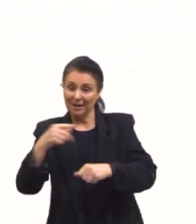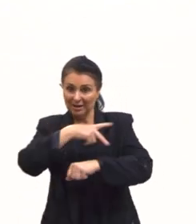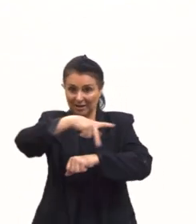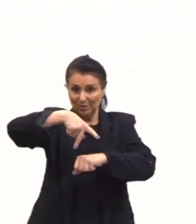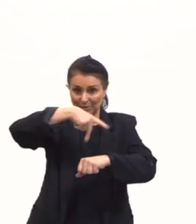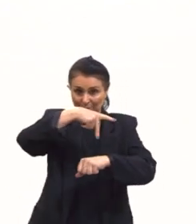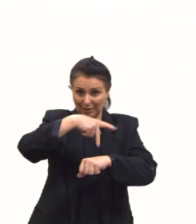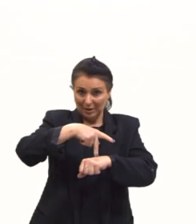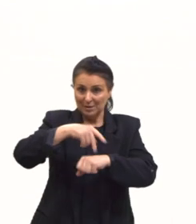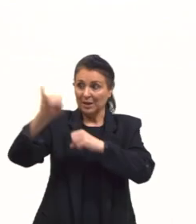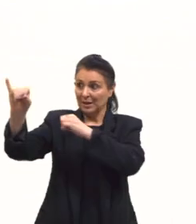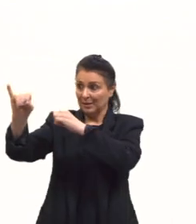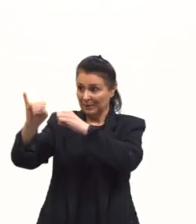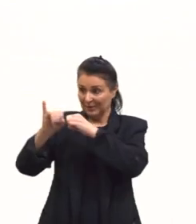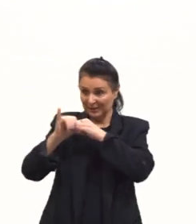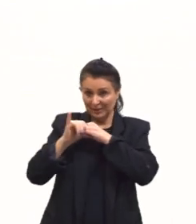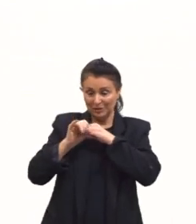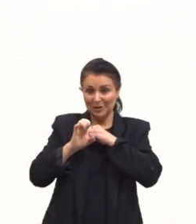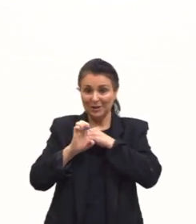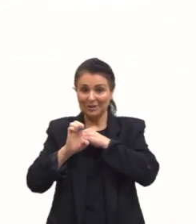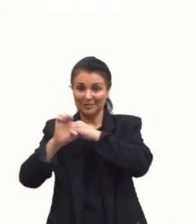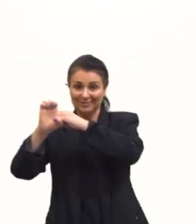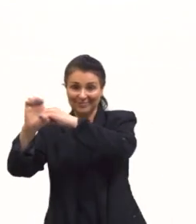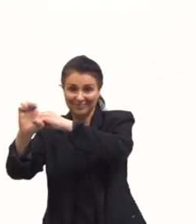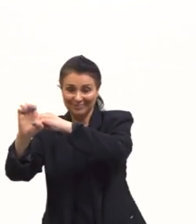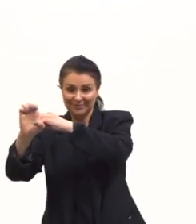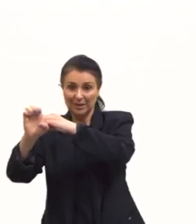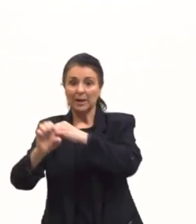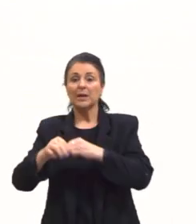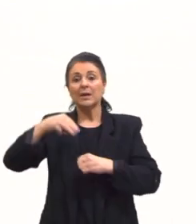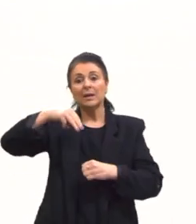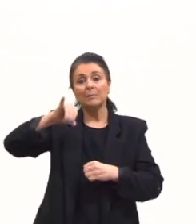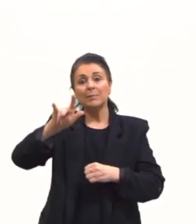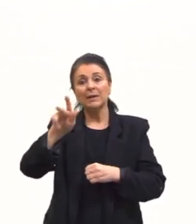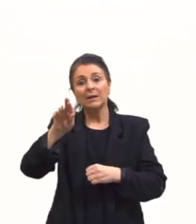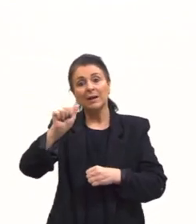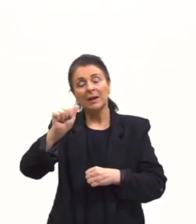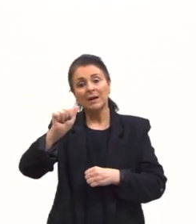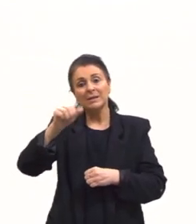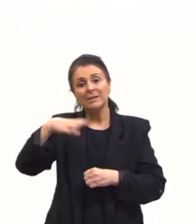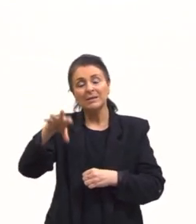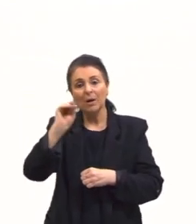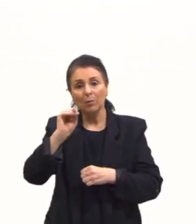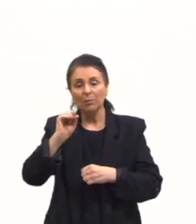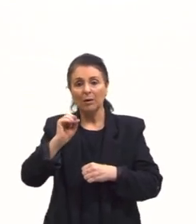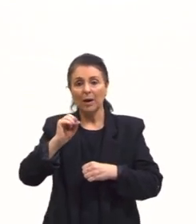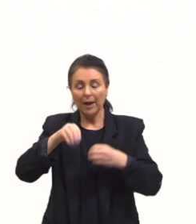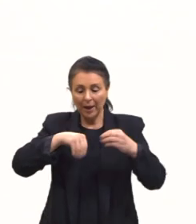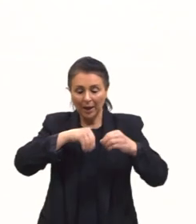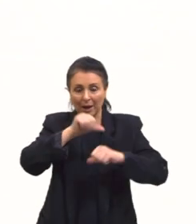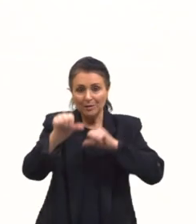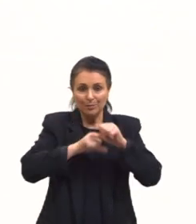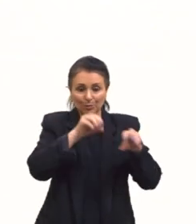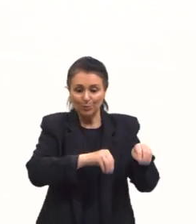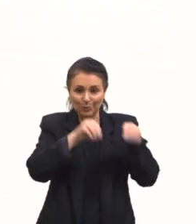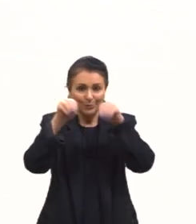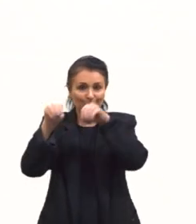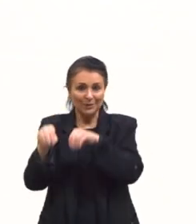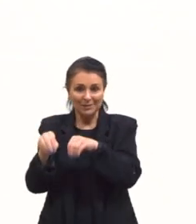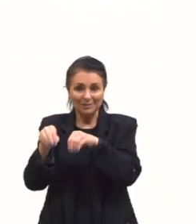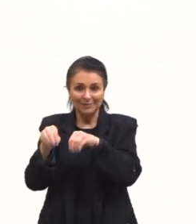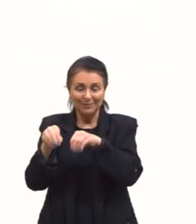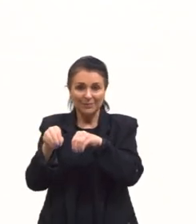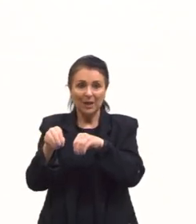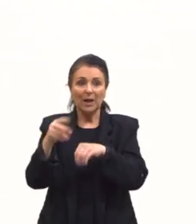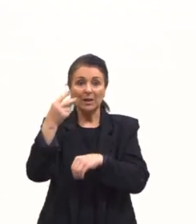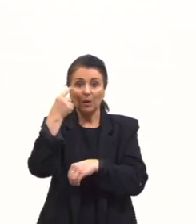chega emigrante o que sai imigração é o processo aí é o deslocamento E aí eu trago algumas imagens para vocês né